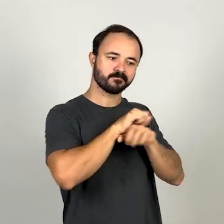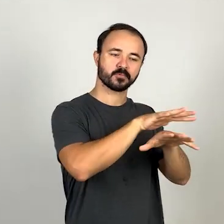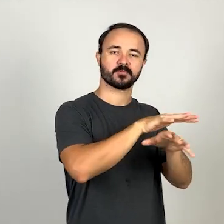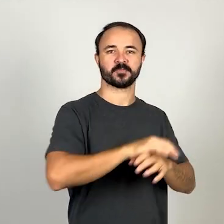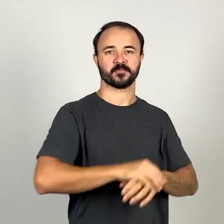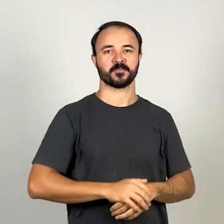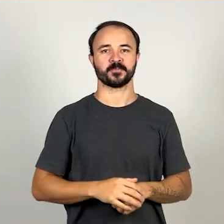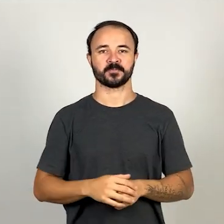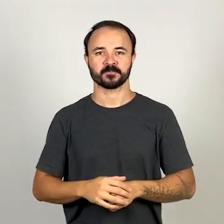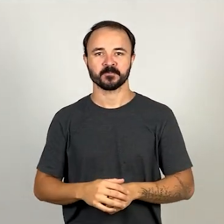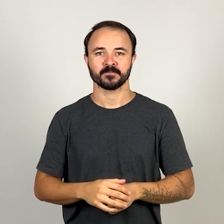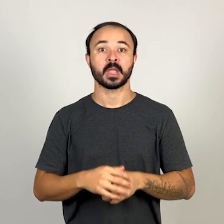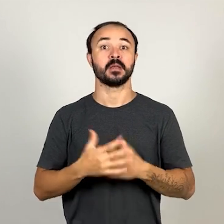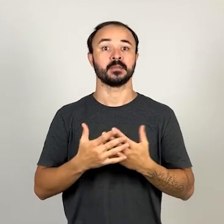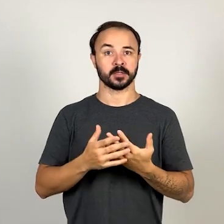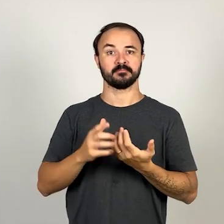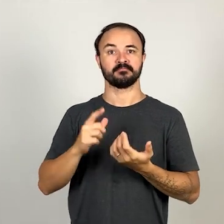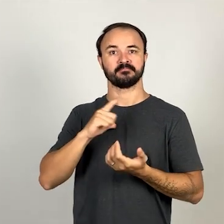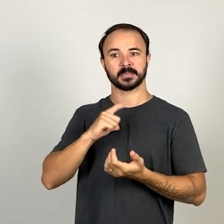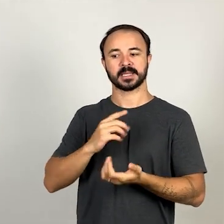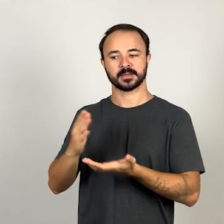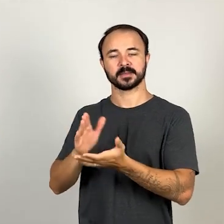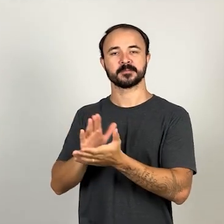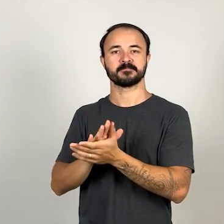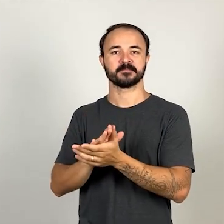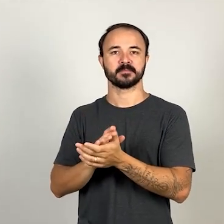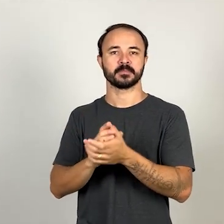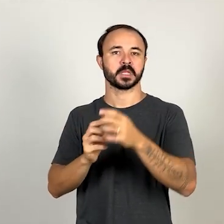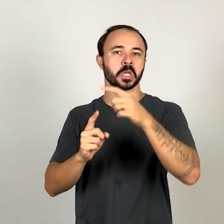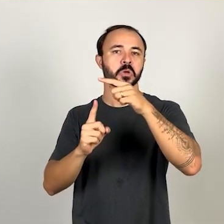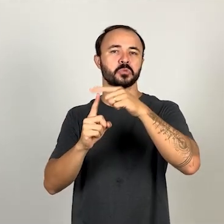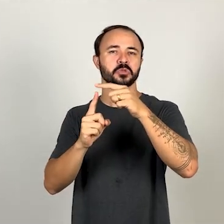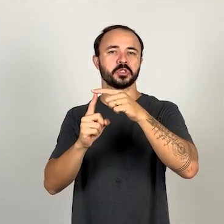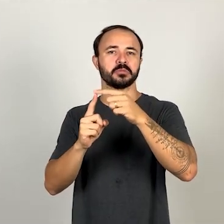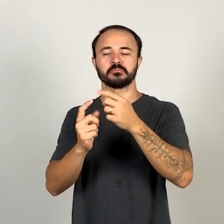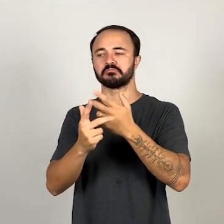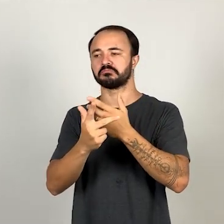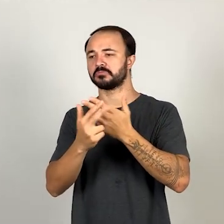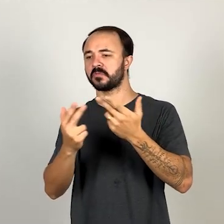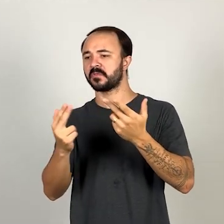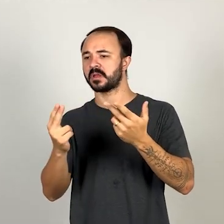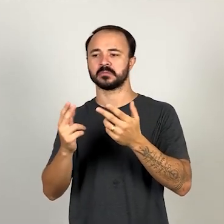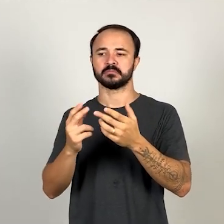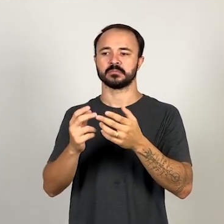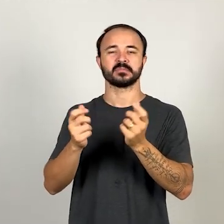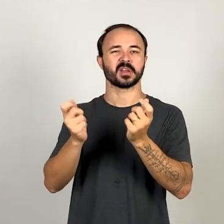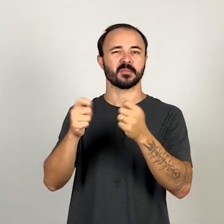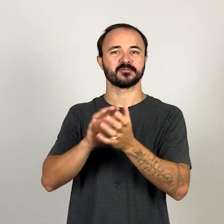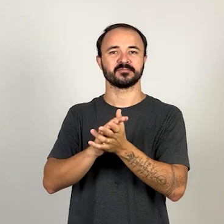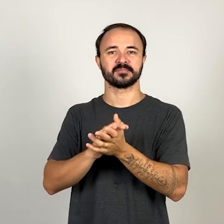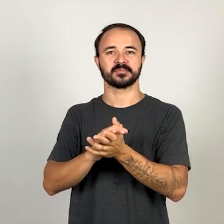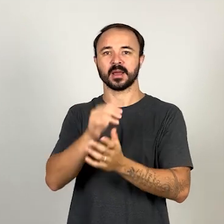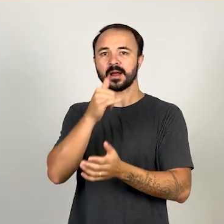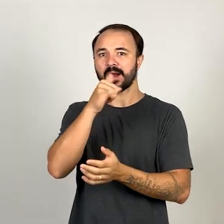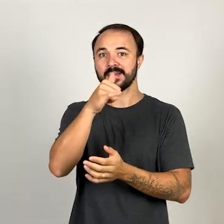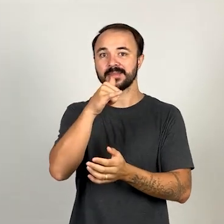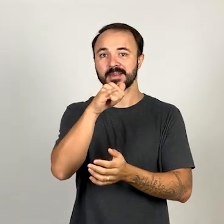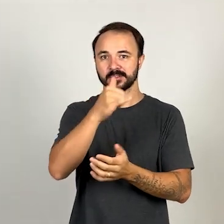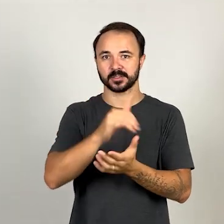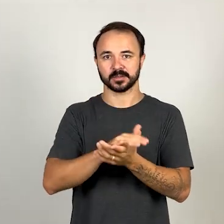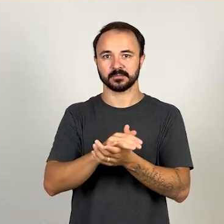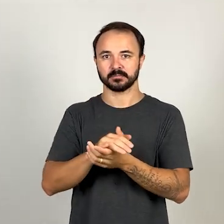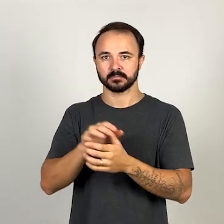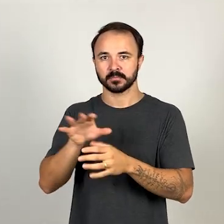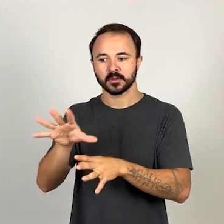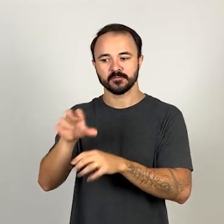E, através dele, nós temos dois tipos de canais. Esses canais permitem com que a corrente elétrica saia de um ponto